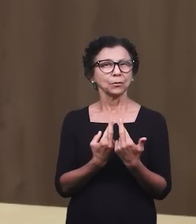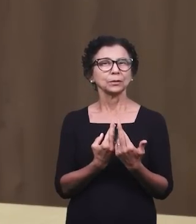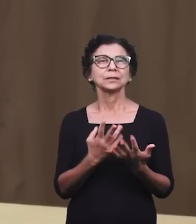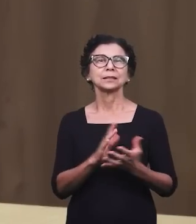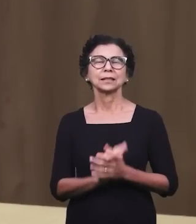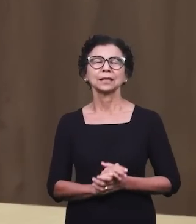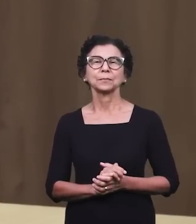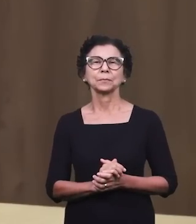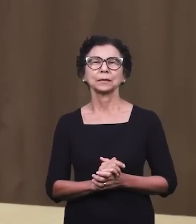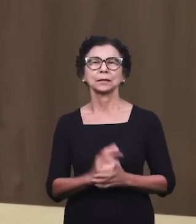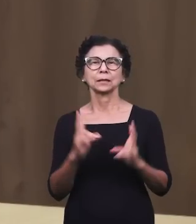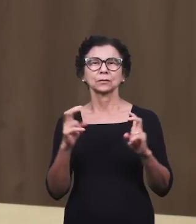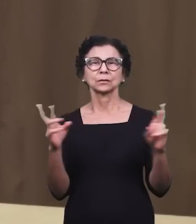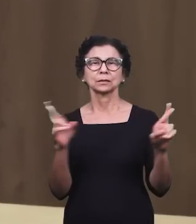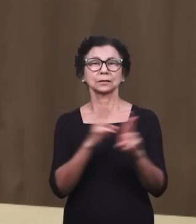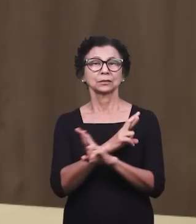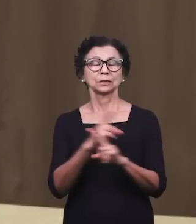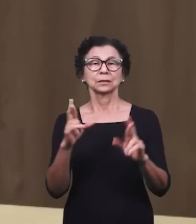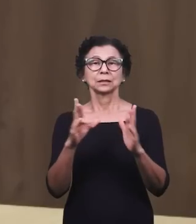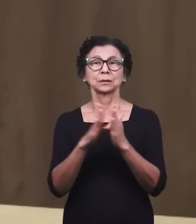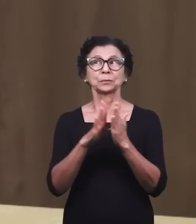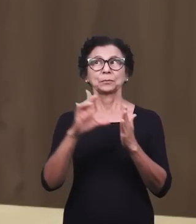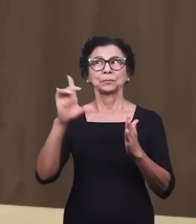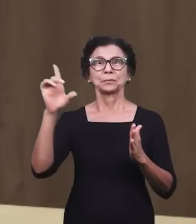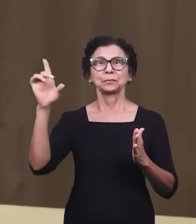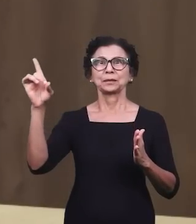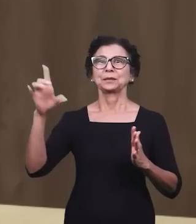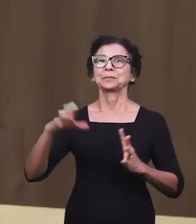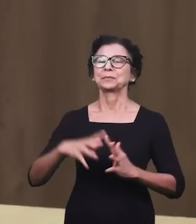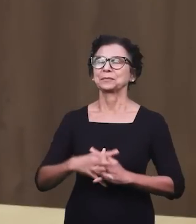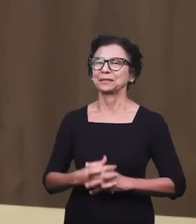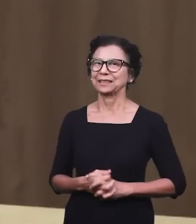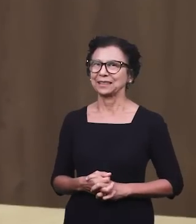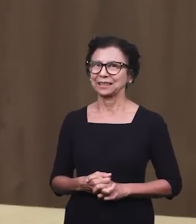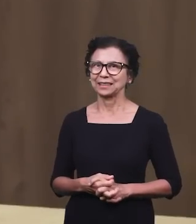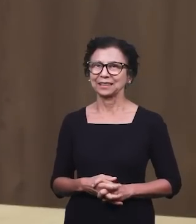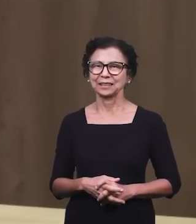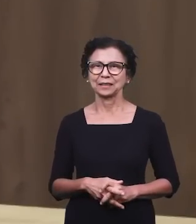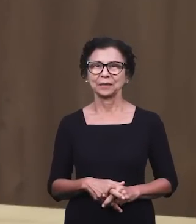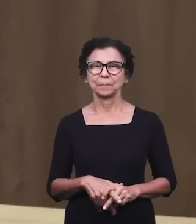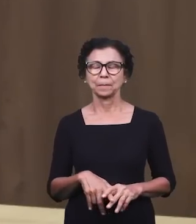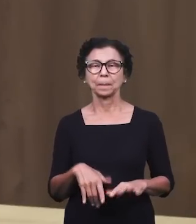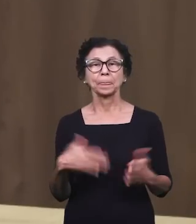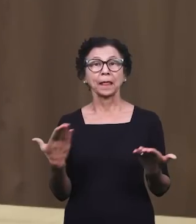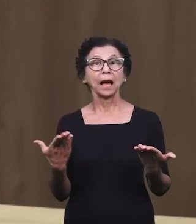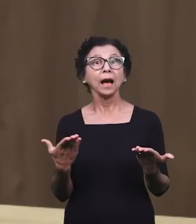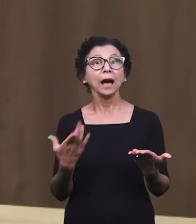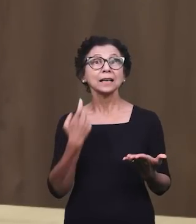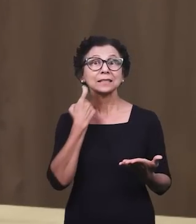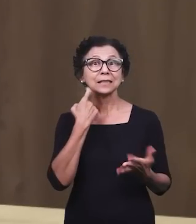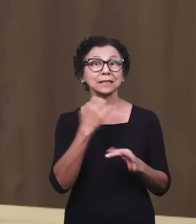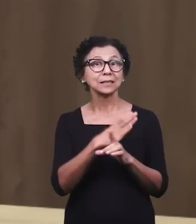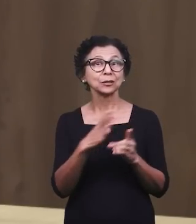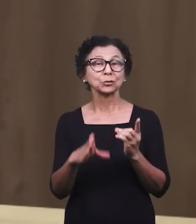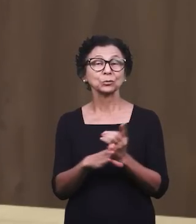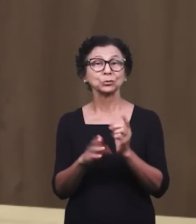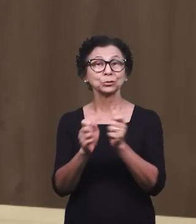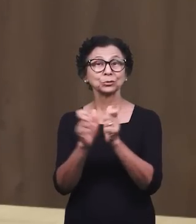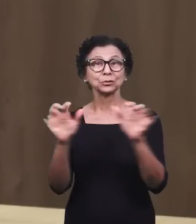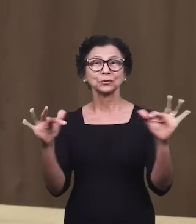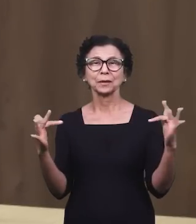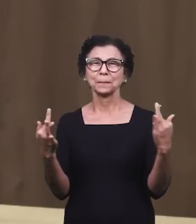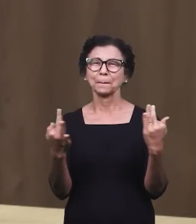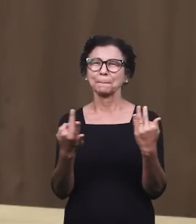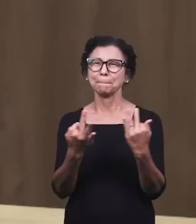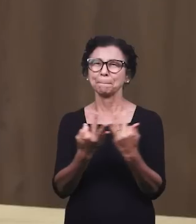maravilhosa. Sexta-feira também tem culto no lar, olha só, que bênção, hein? Na sexta-feira você tem o programa Anunciando o Evangelho Eterno,